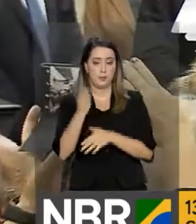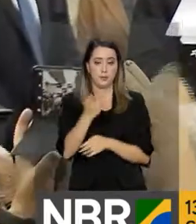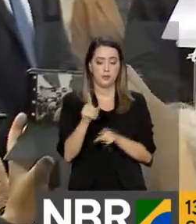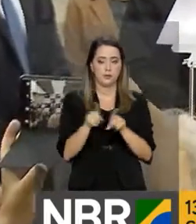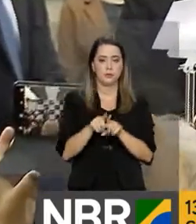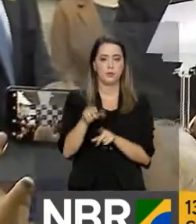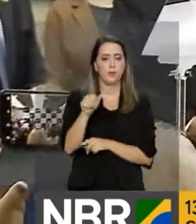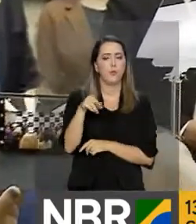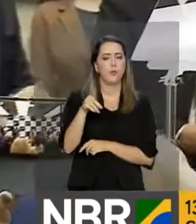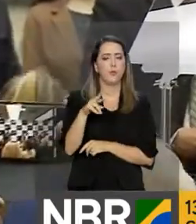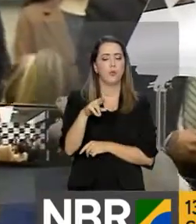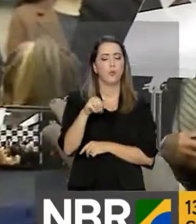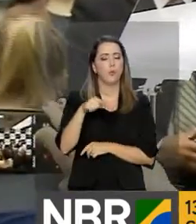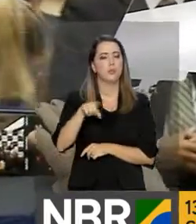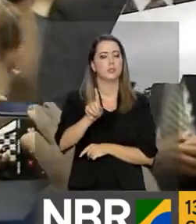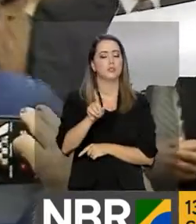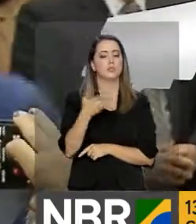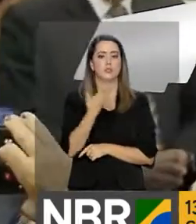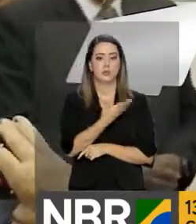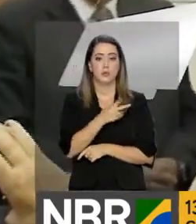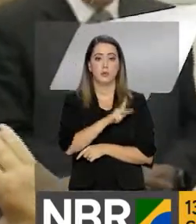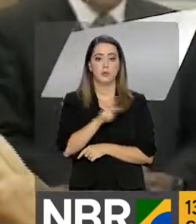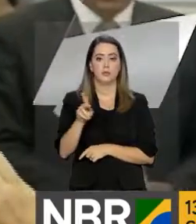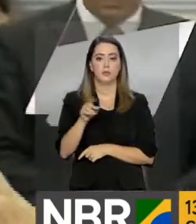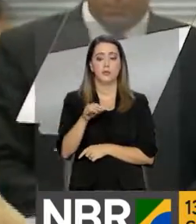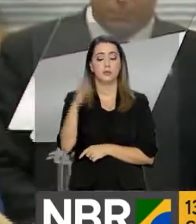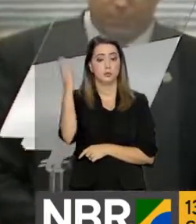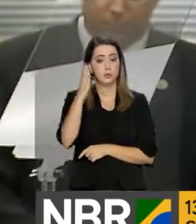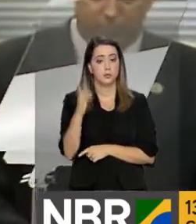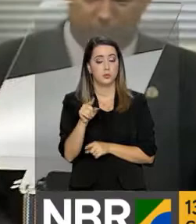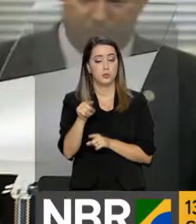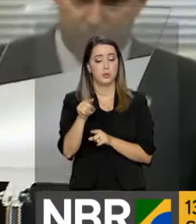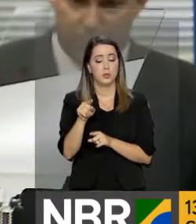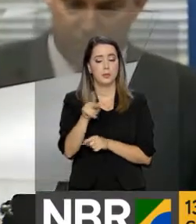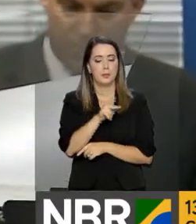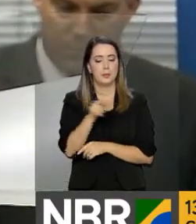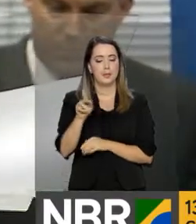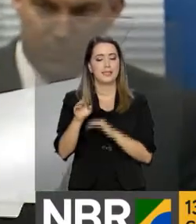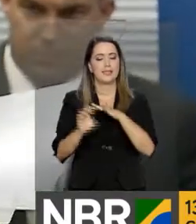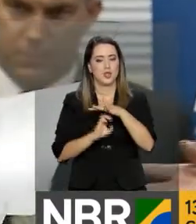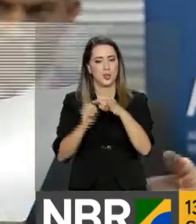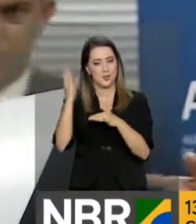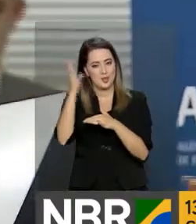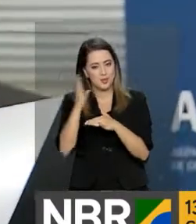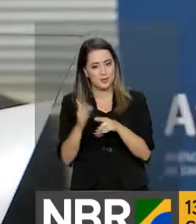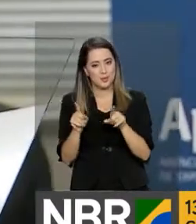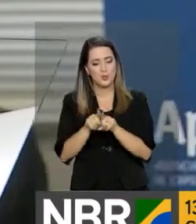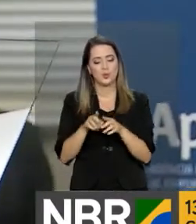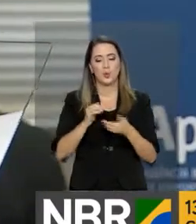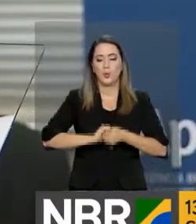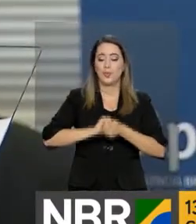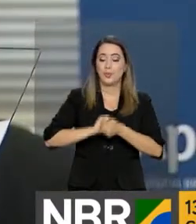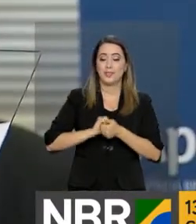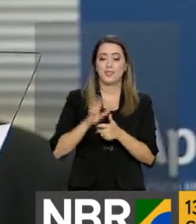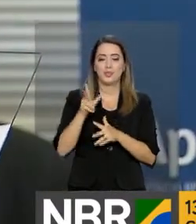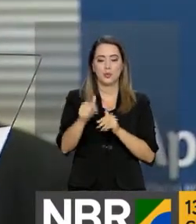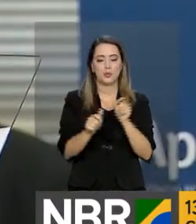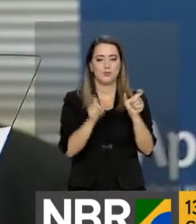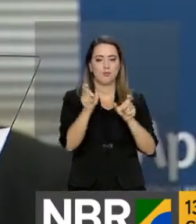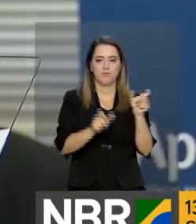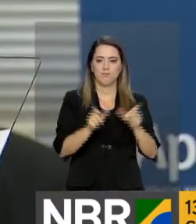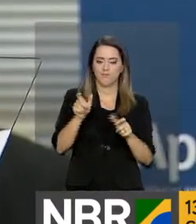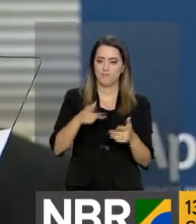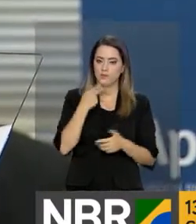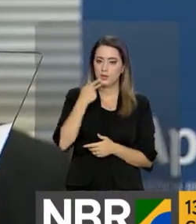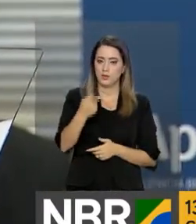Clark, presidente da Siemens Brasil, o nosso Guilherme Afif Domingos, o Jorge Pinheiro, enfim, cumprimentar a todos e a todas